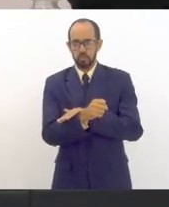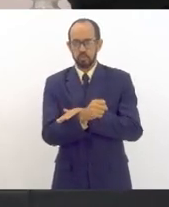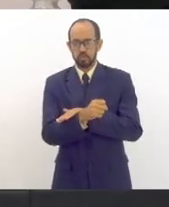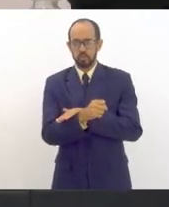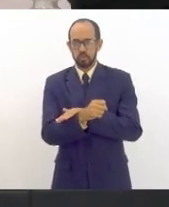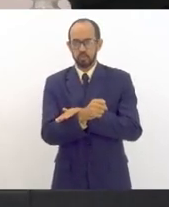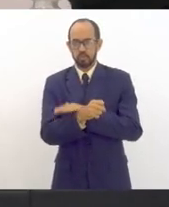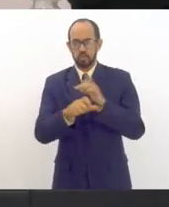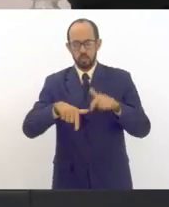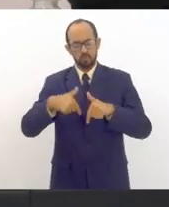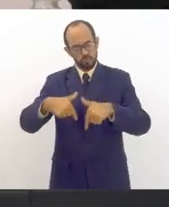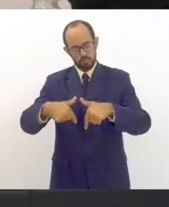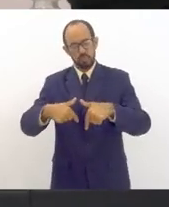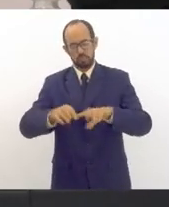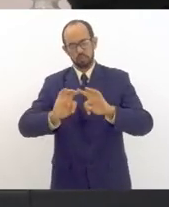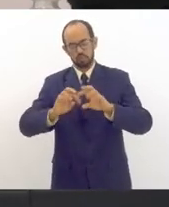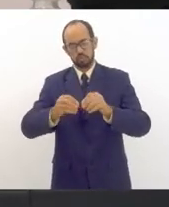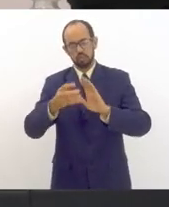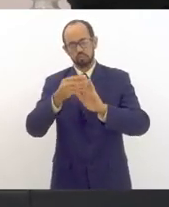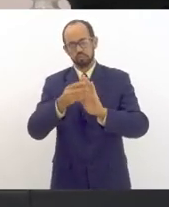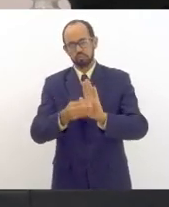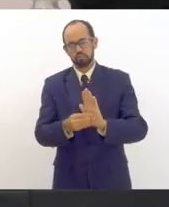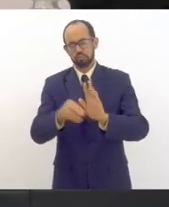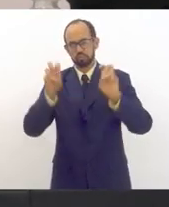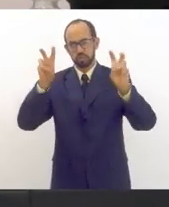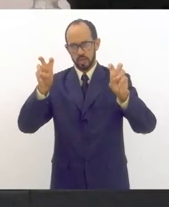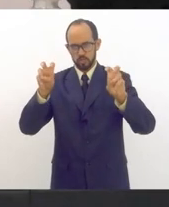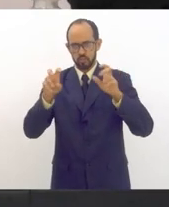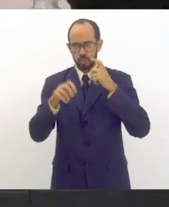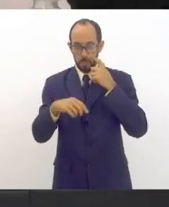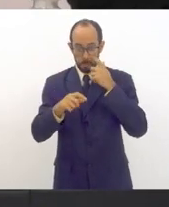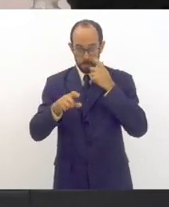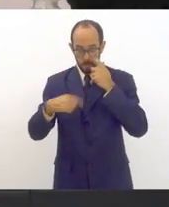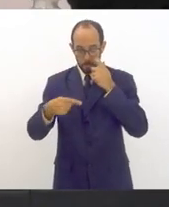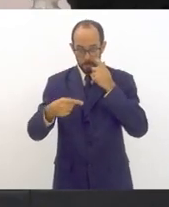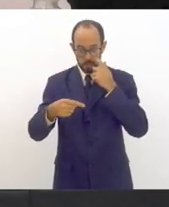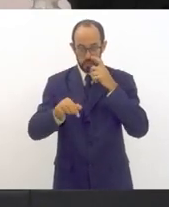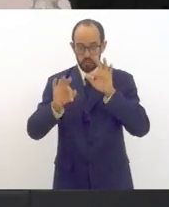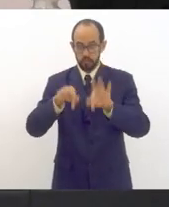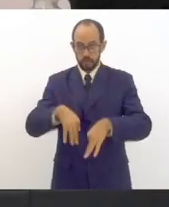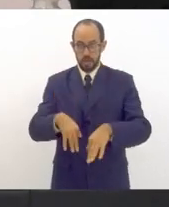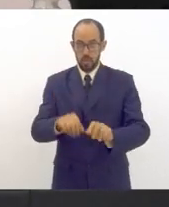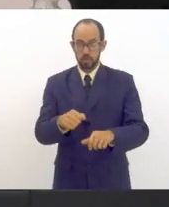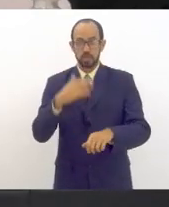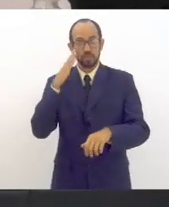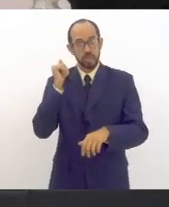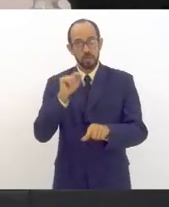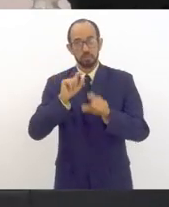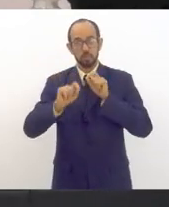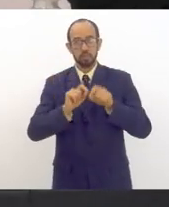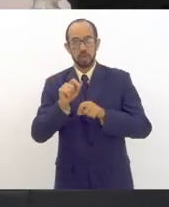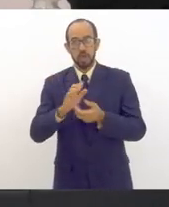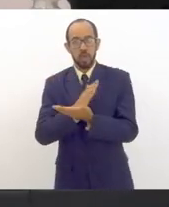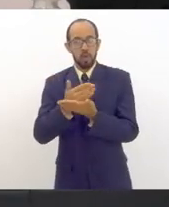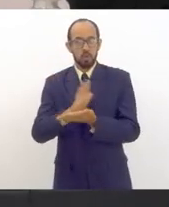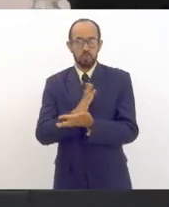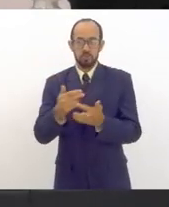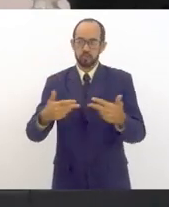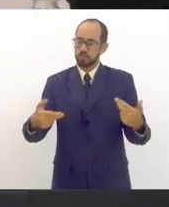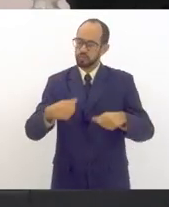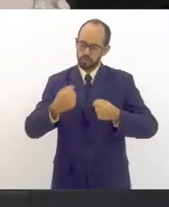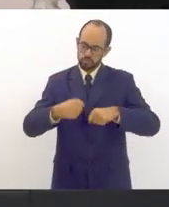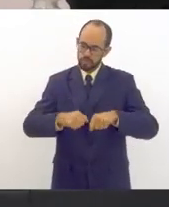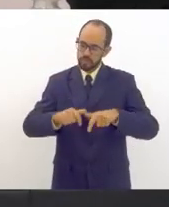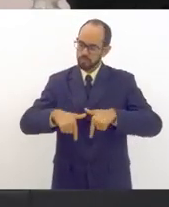com o enfrentamento dessa pauta. Ao final, nós sabemos que, por exemplo, tem algumas questões aqui que a gente precisa enfrentar, tem mais